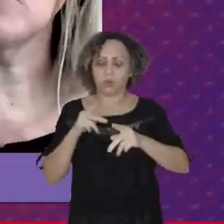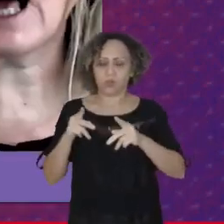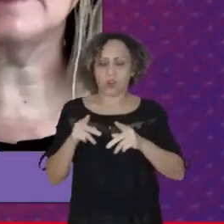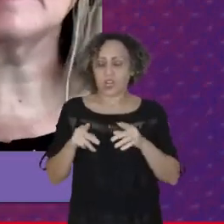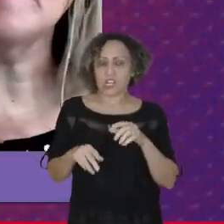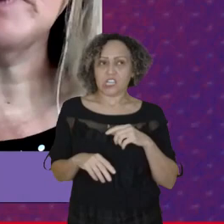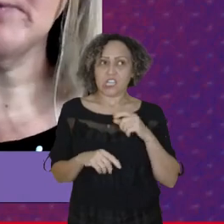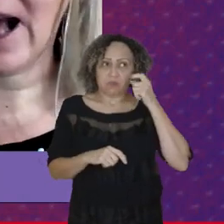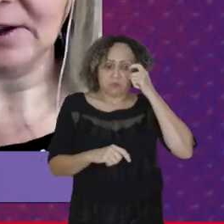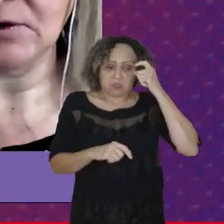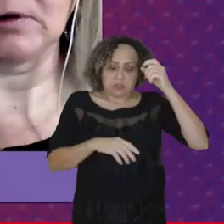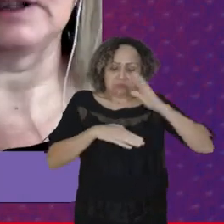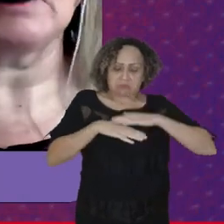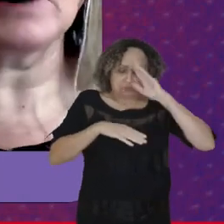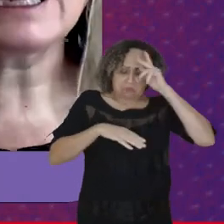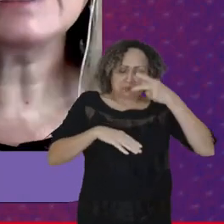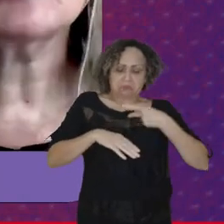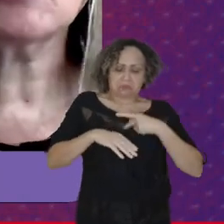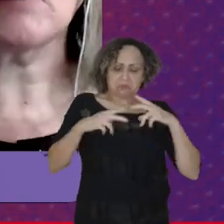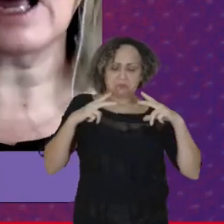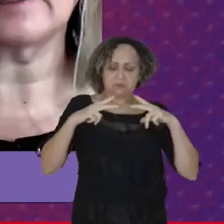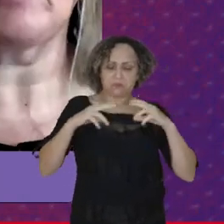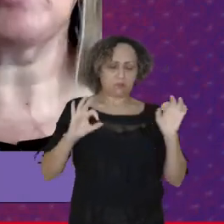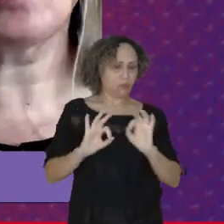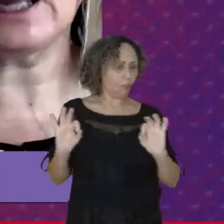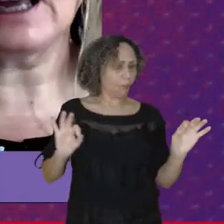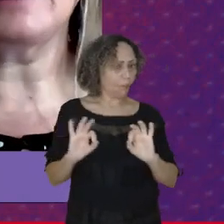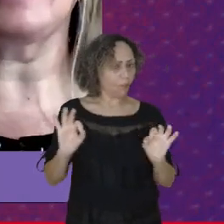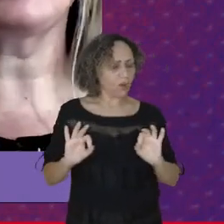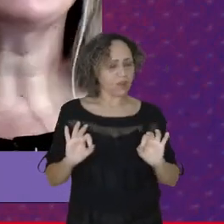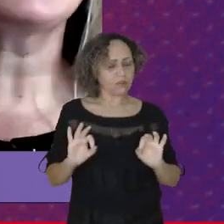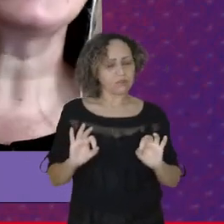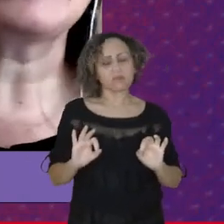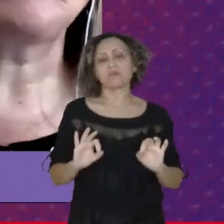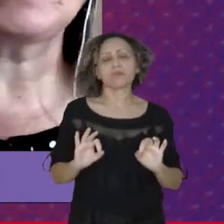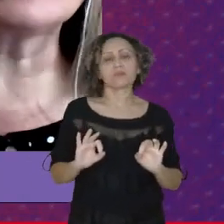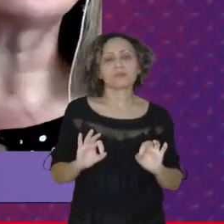interesses particulares e privados. Então, isso é que foi